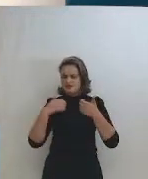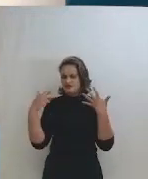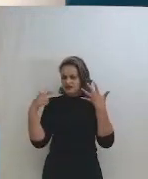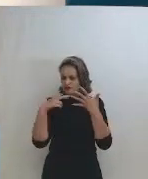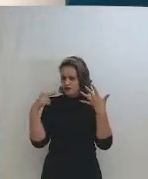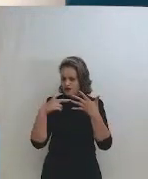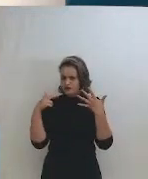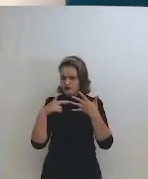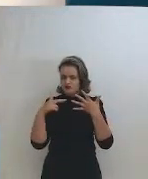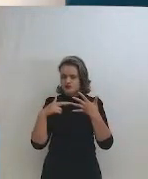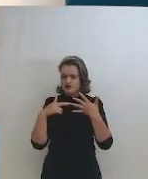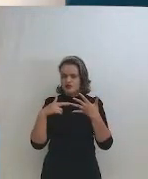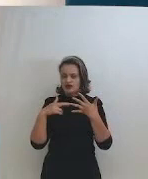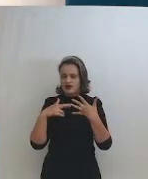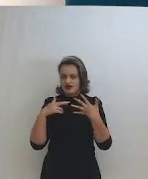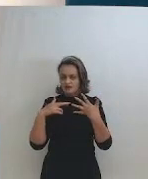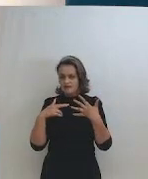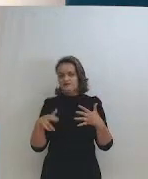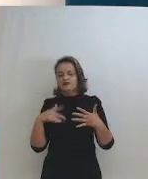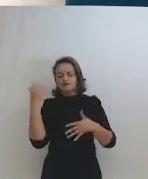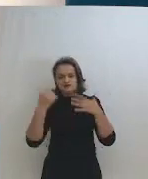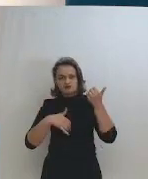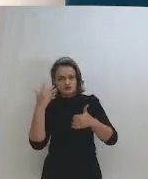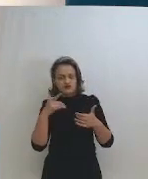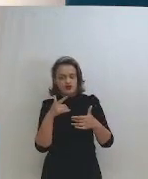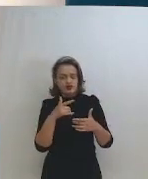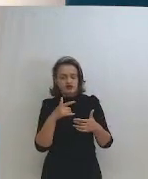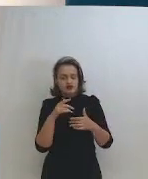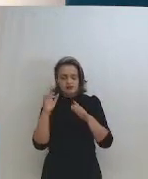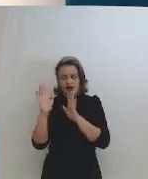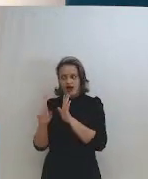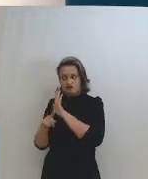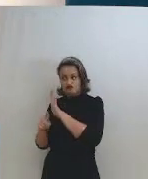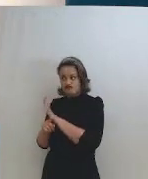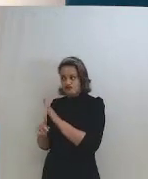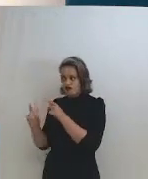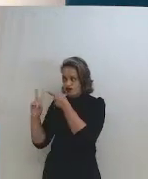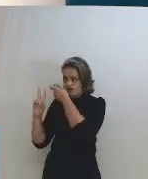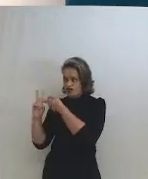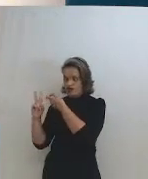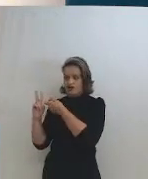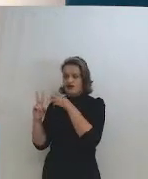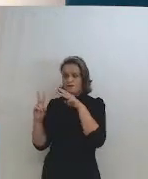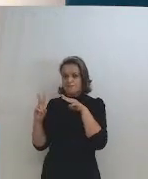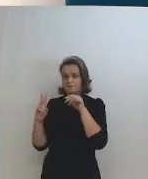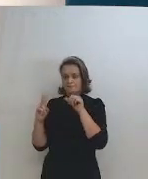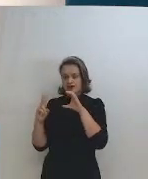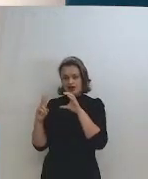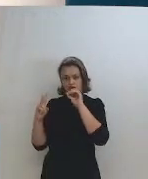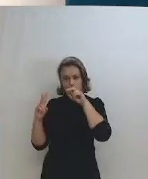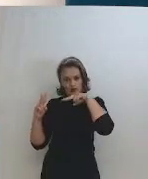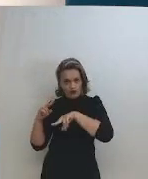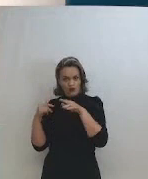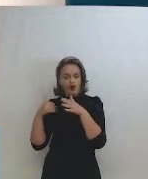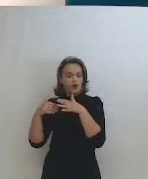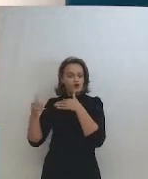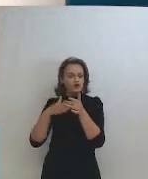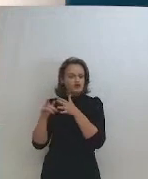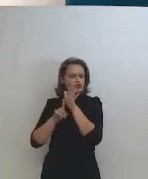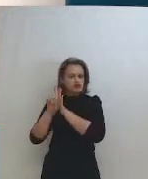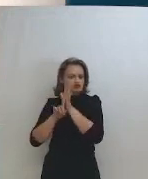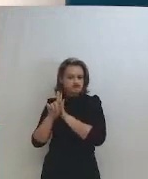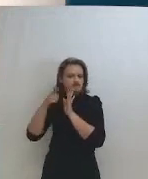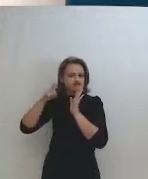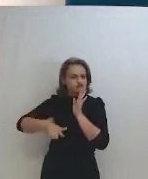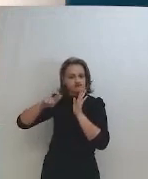que não houve, em favor do recorrente, Michael Gerson, qualquer tipo de revisão da manutenção